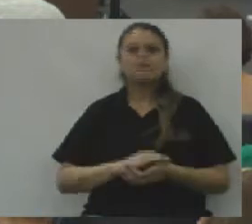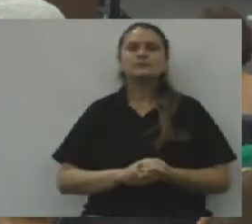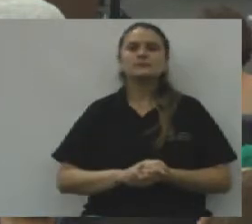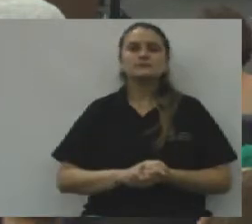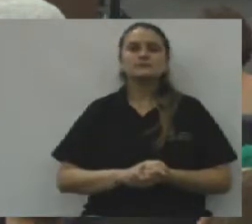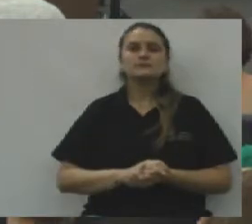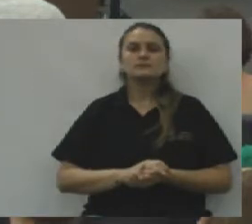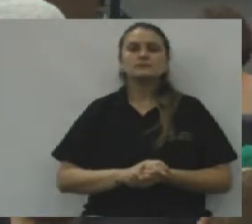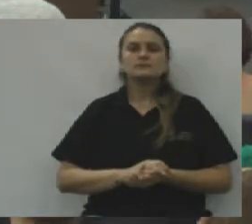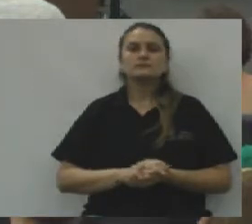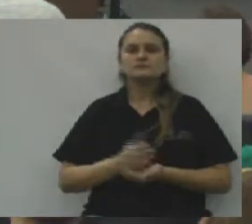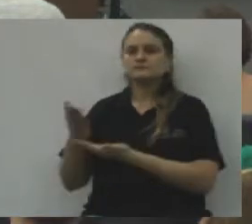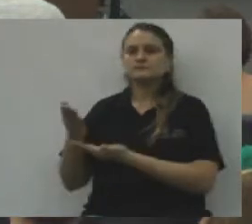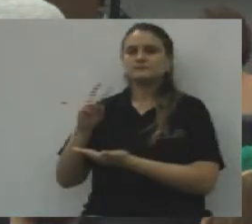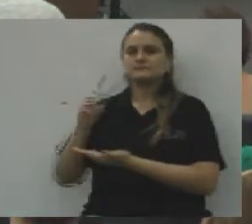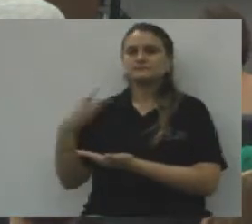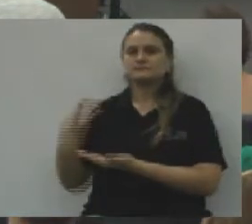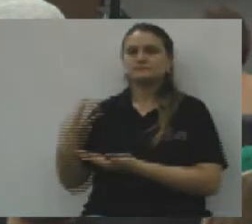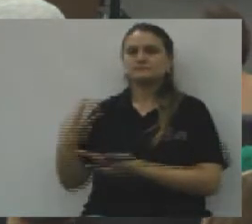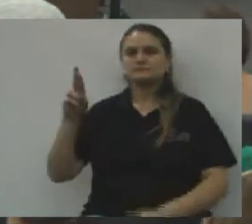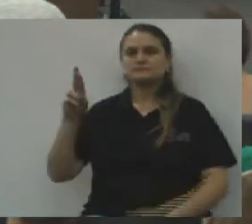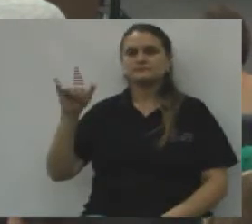com a palavra o vereador Adriano Sass.